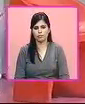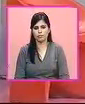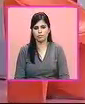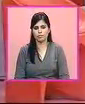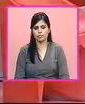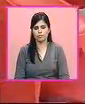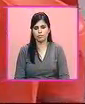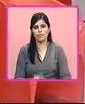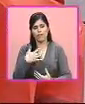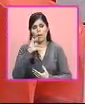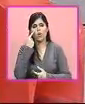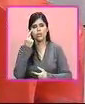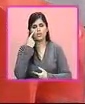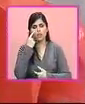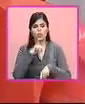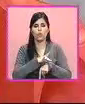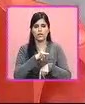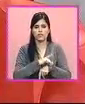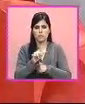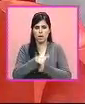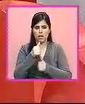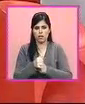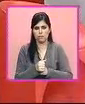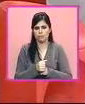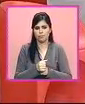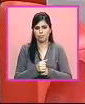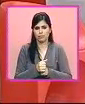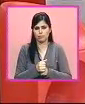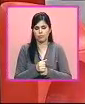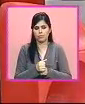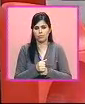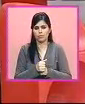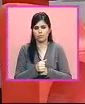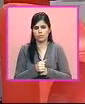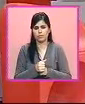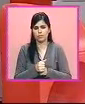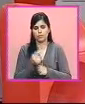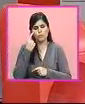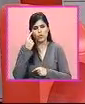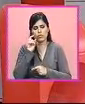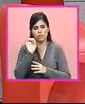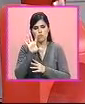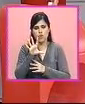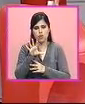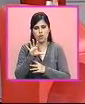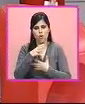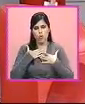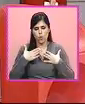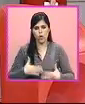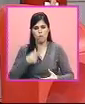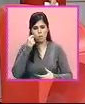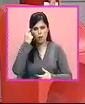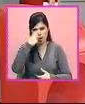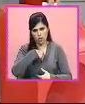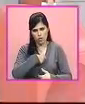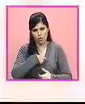Vamos conhecer então melhor esta doença. Exatamente. Gostava que mostrassem o slide do corpo humano,